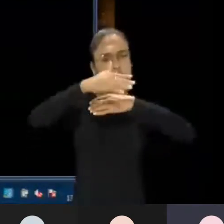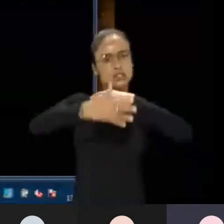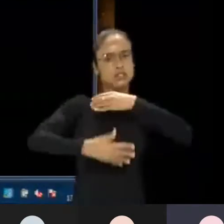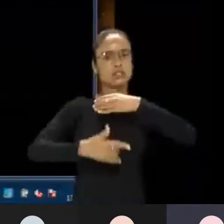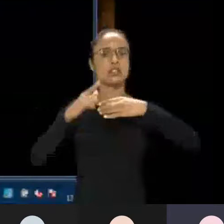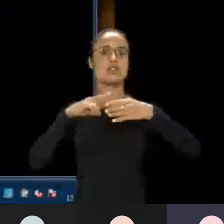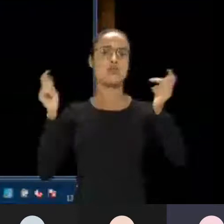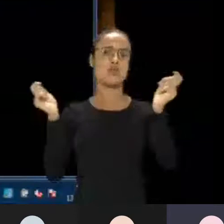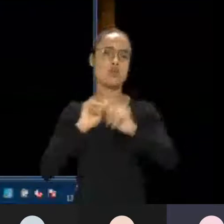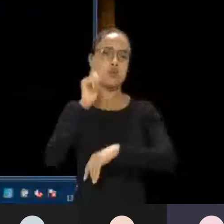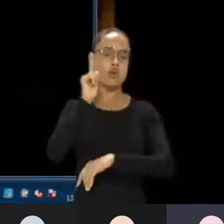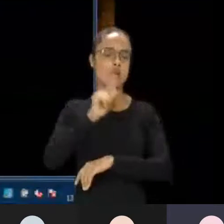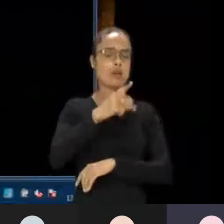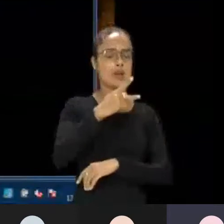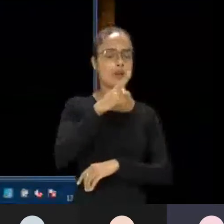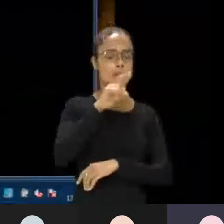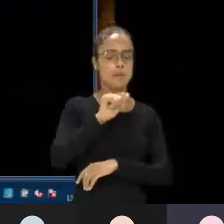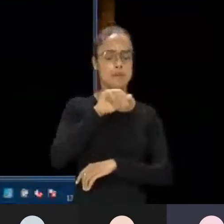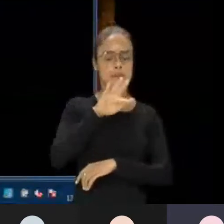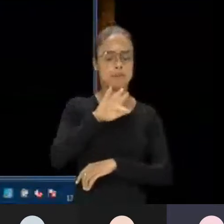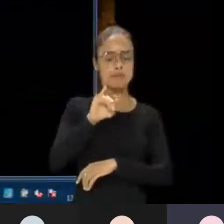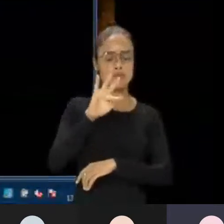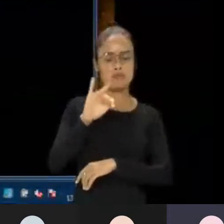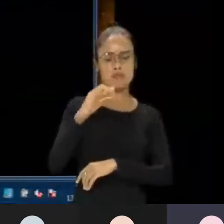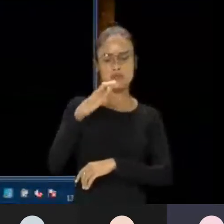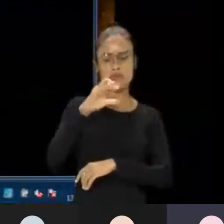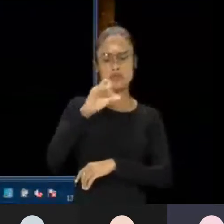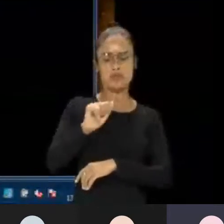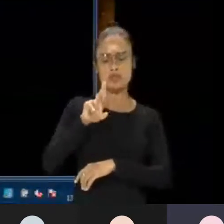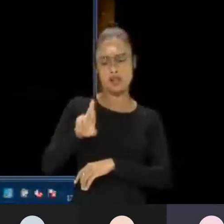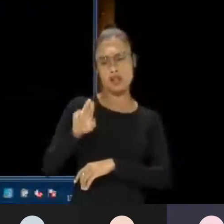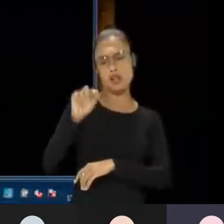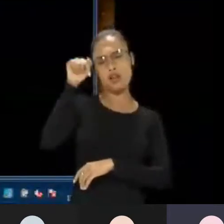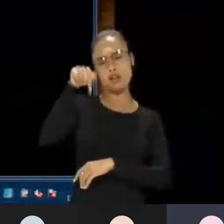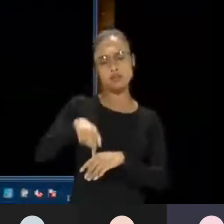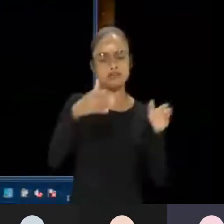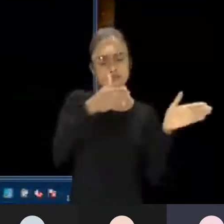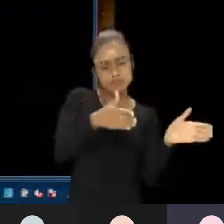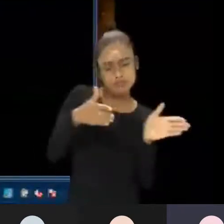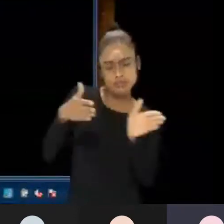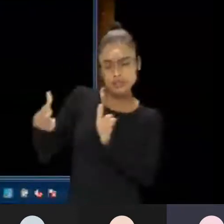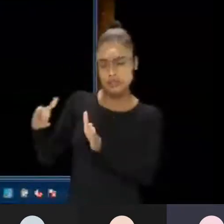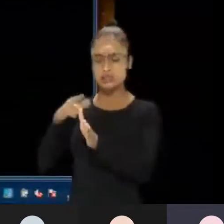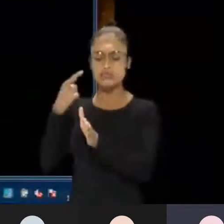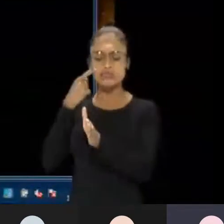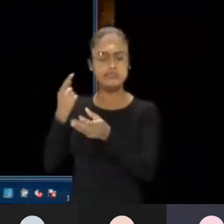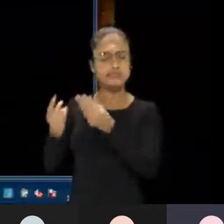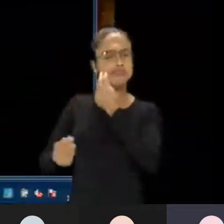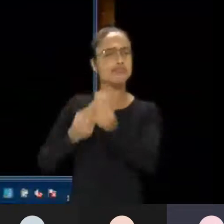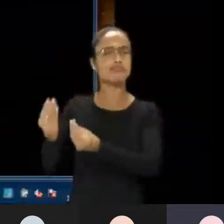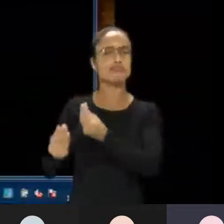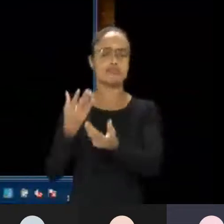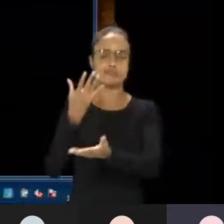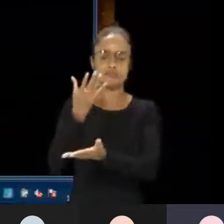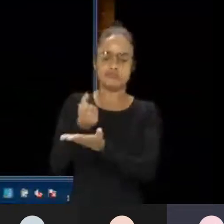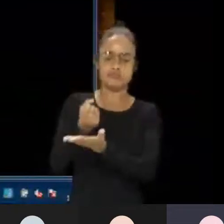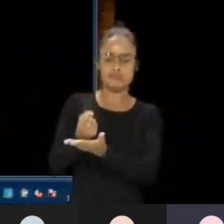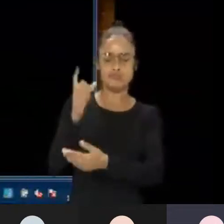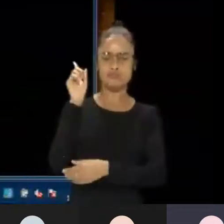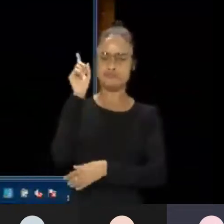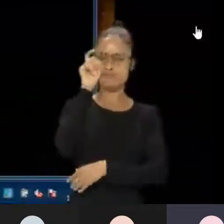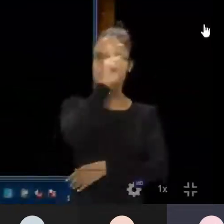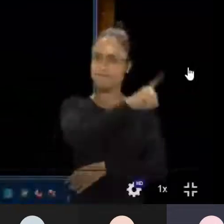planificar. Então, aqui seria um exemplo de uma planificação que o aplicativo fornece e que dificilmente nós